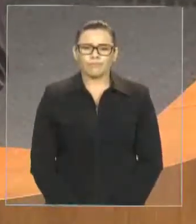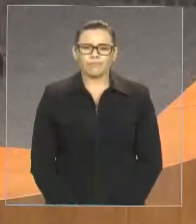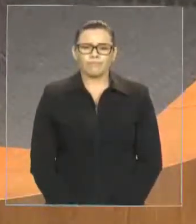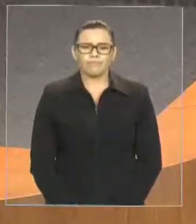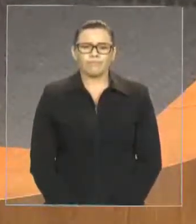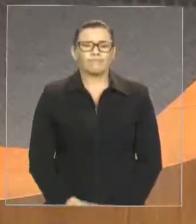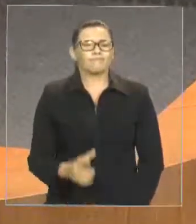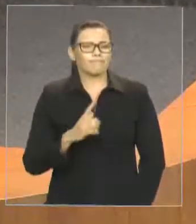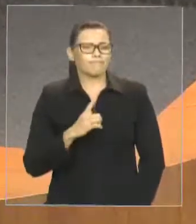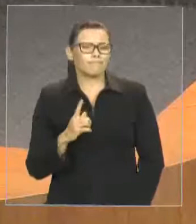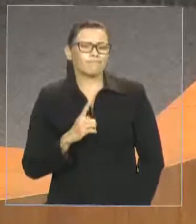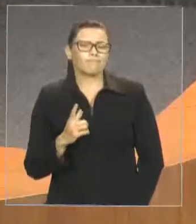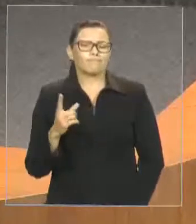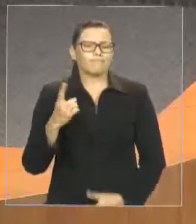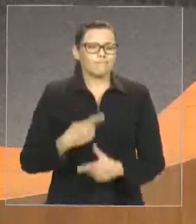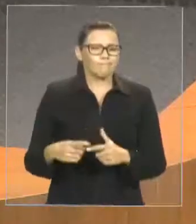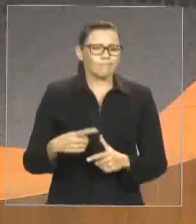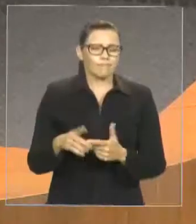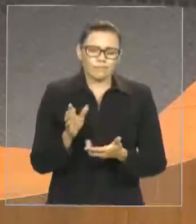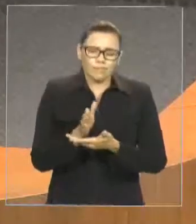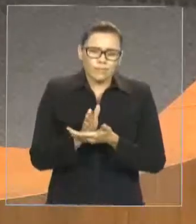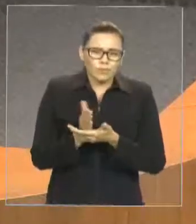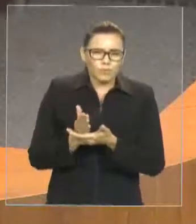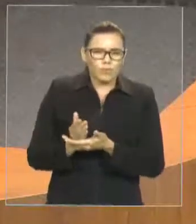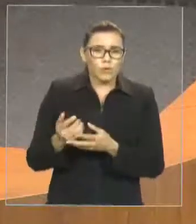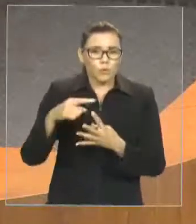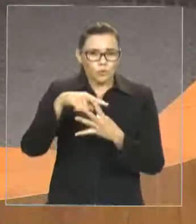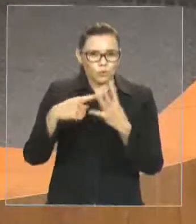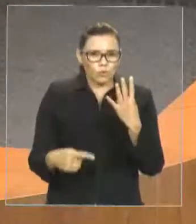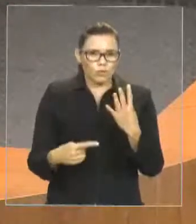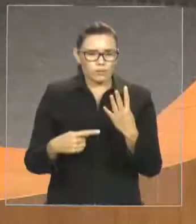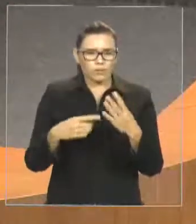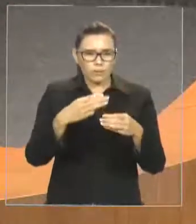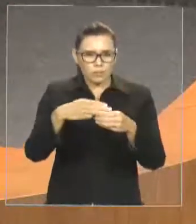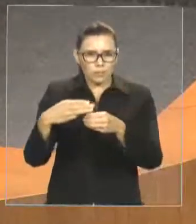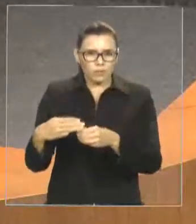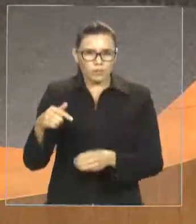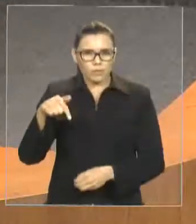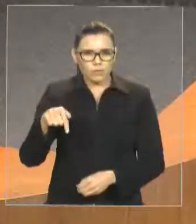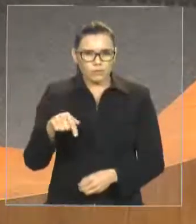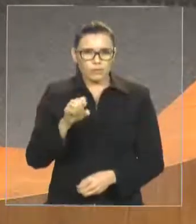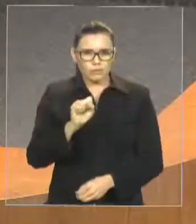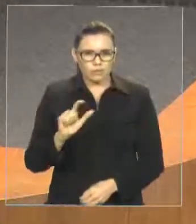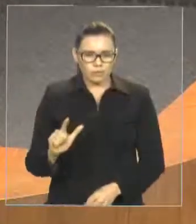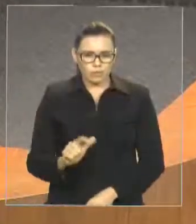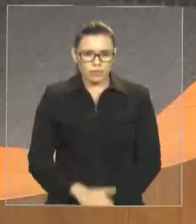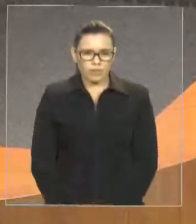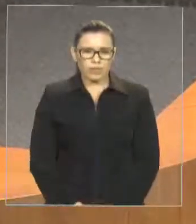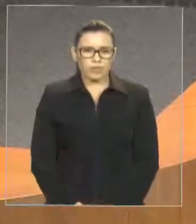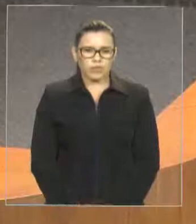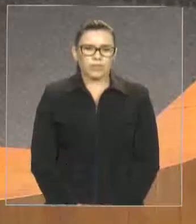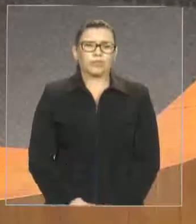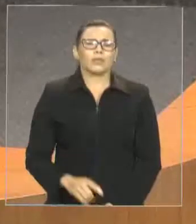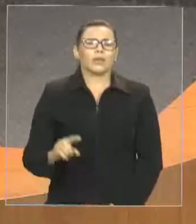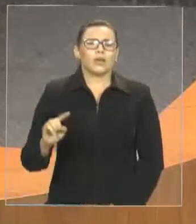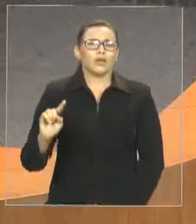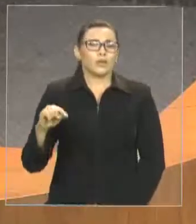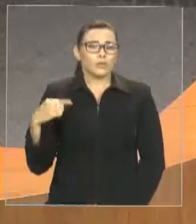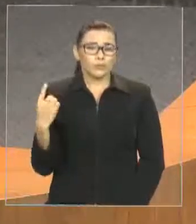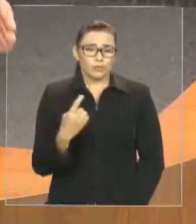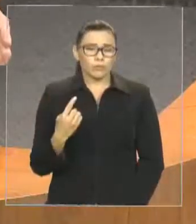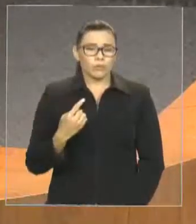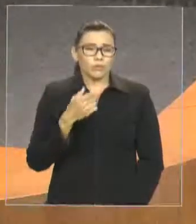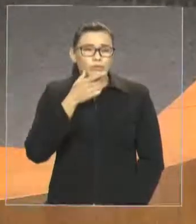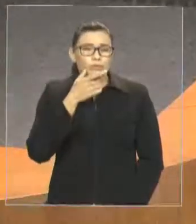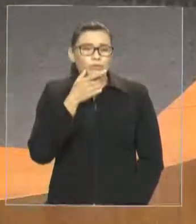dos municípios, dos 4 municípios da ilha, nós agora vamos avançar para o interior do Maranhão.